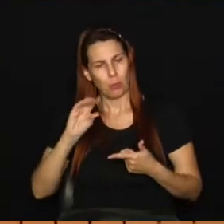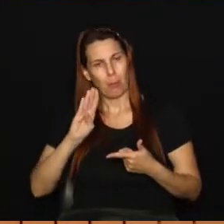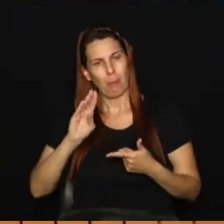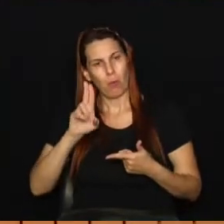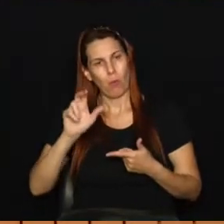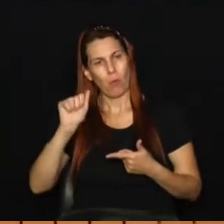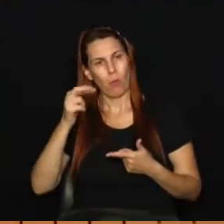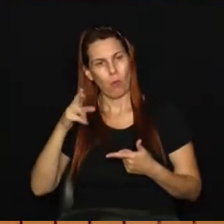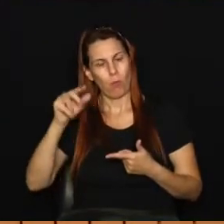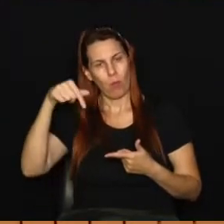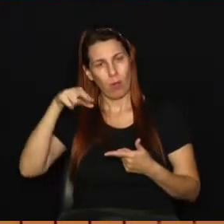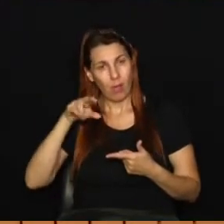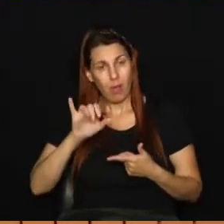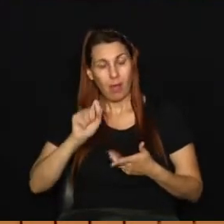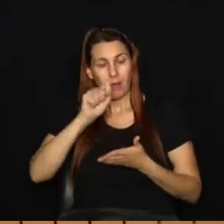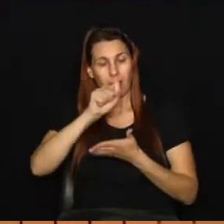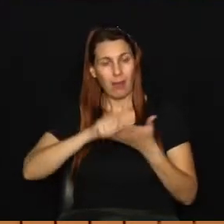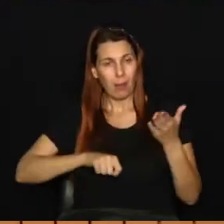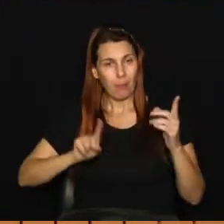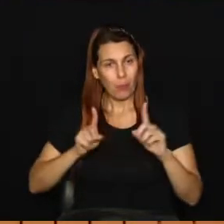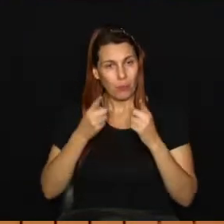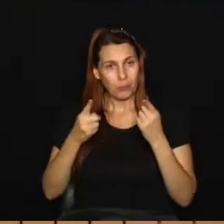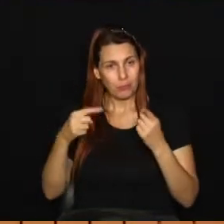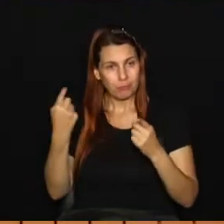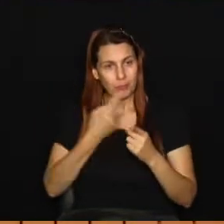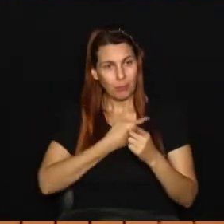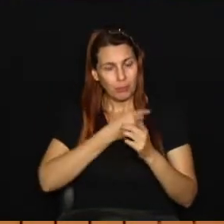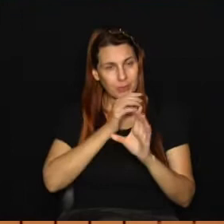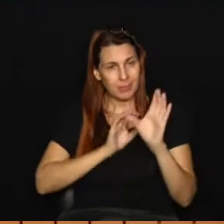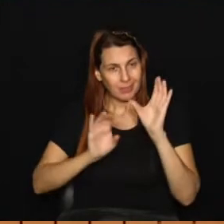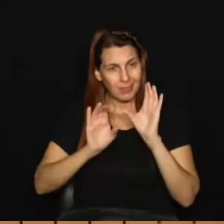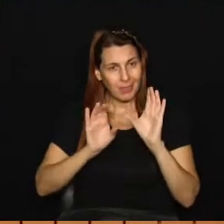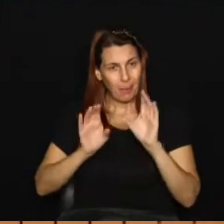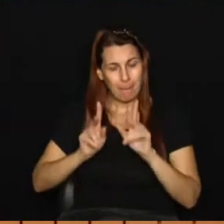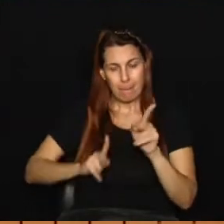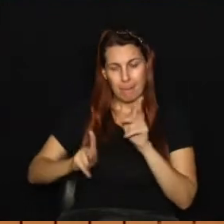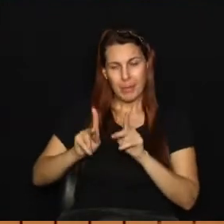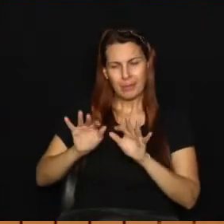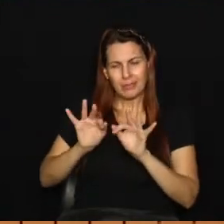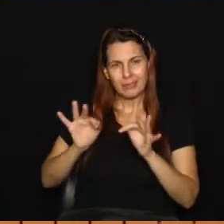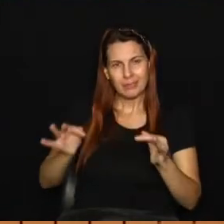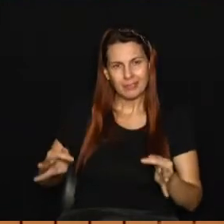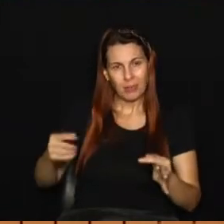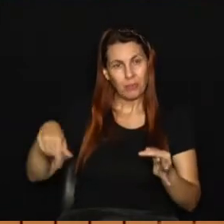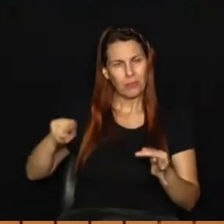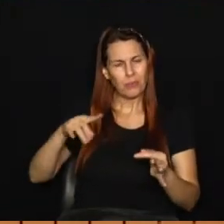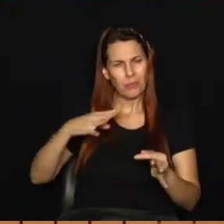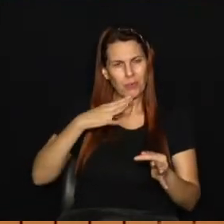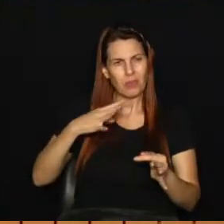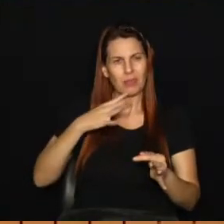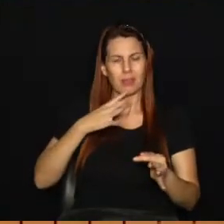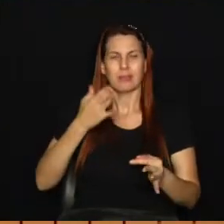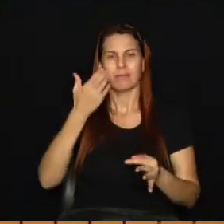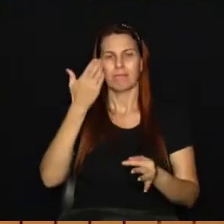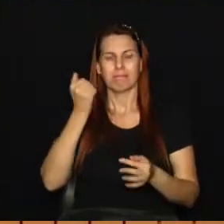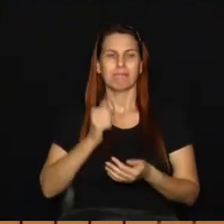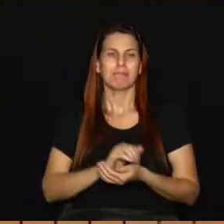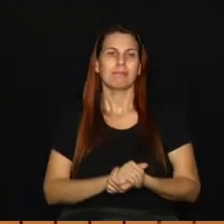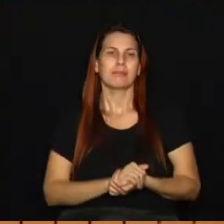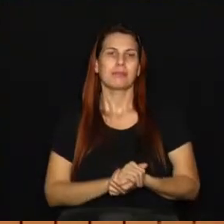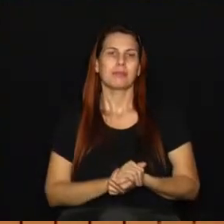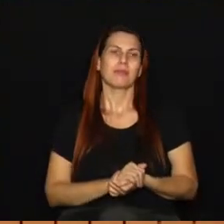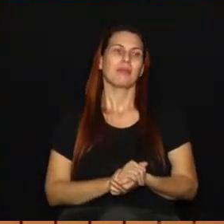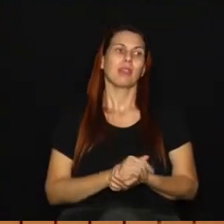vai cantar um pouquinho. Gente humilde, que vocês conhecem, que vocês sabem também. Nós não